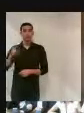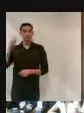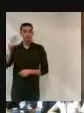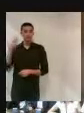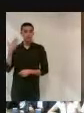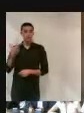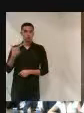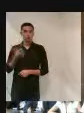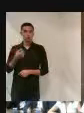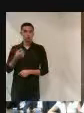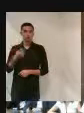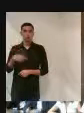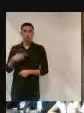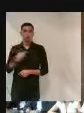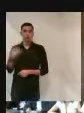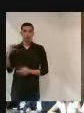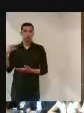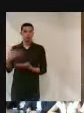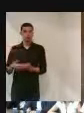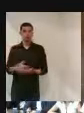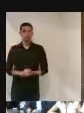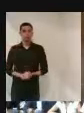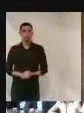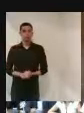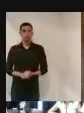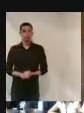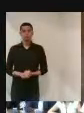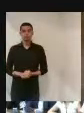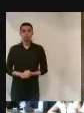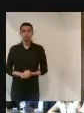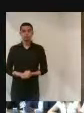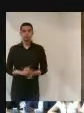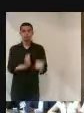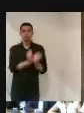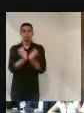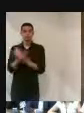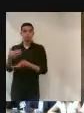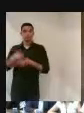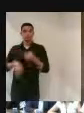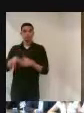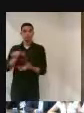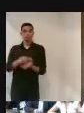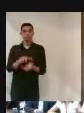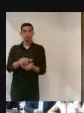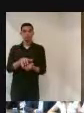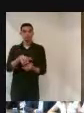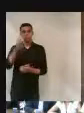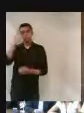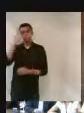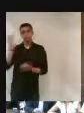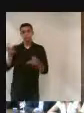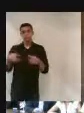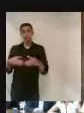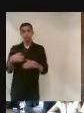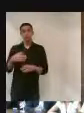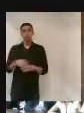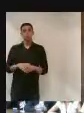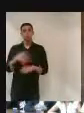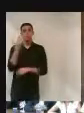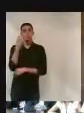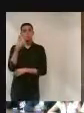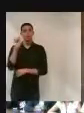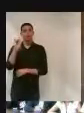da coalizão. Aqui as cooperativas participantes do estado de Pernambuco. Dou destaque ao consórcio Mata Sul, que eram cooperativas pequenas, e a nossa